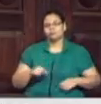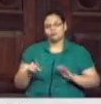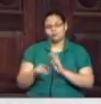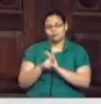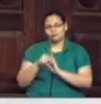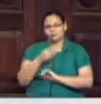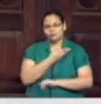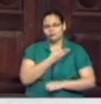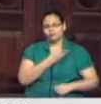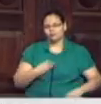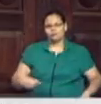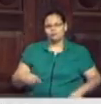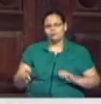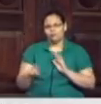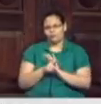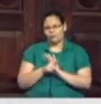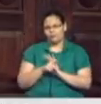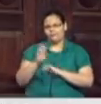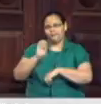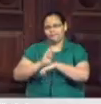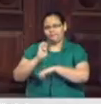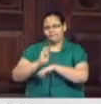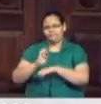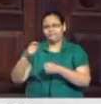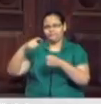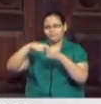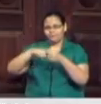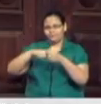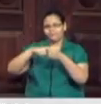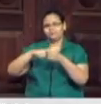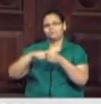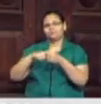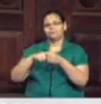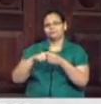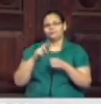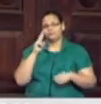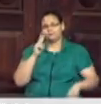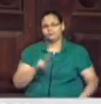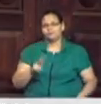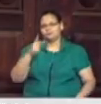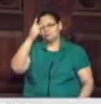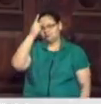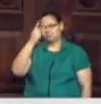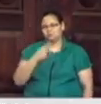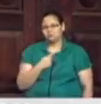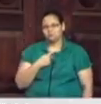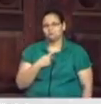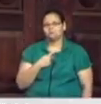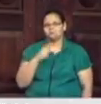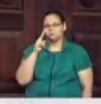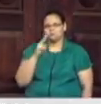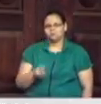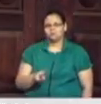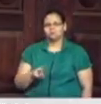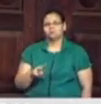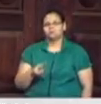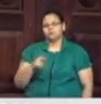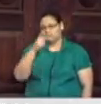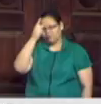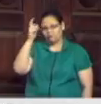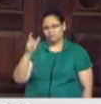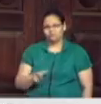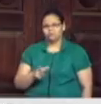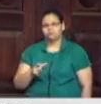um órgão de Estado, ele está vinculado administrativamente, do ponto de vista do pessoal, do ponto de vista da infraestrutura física,